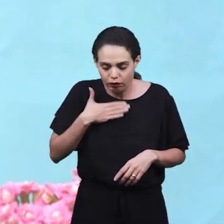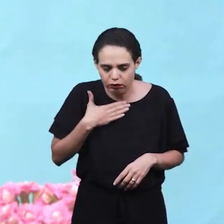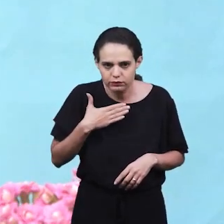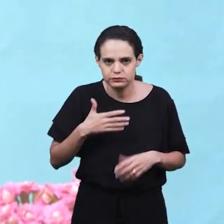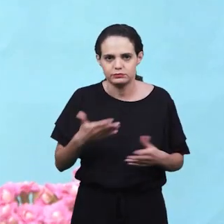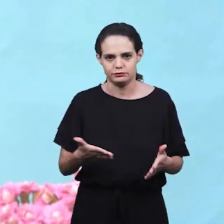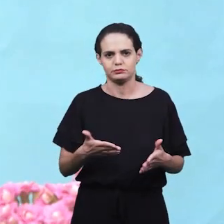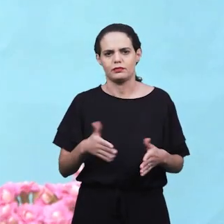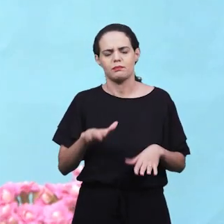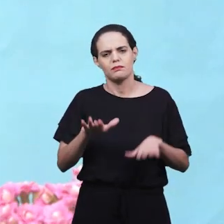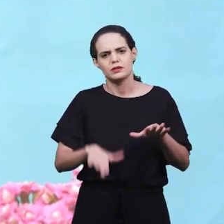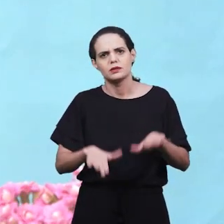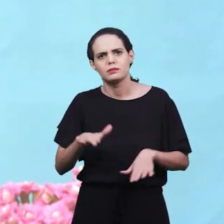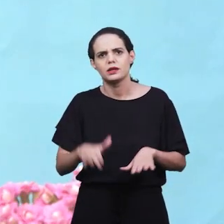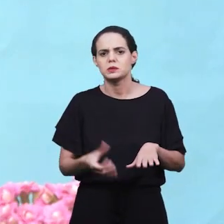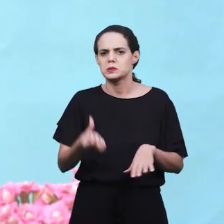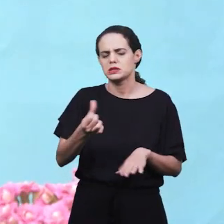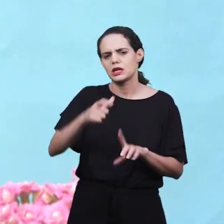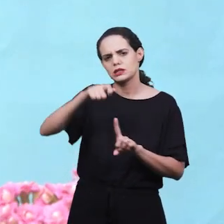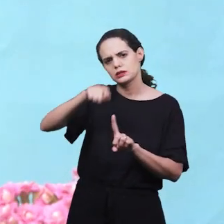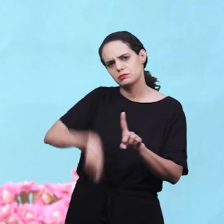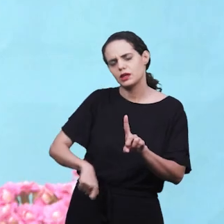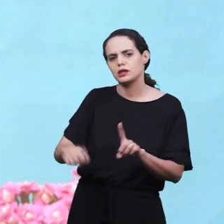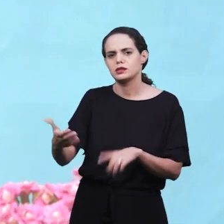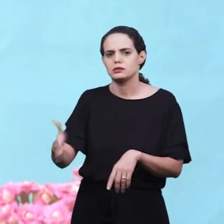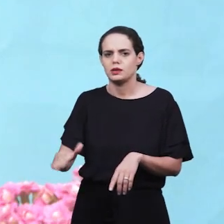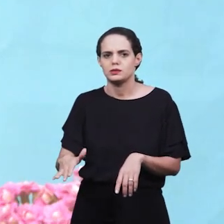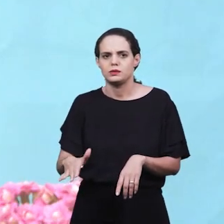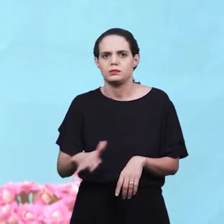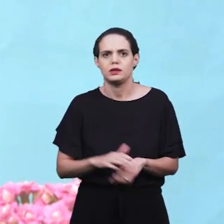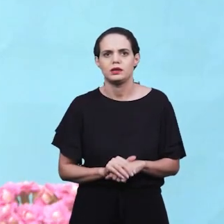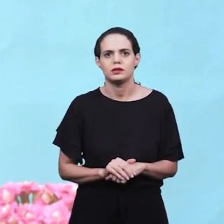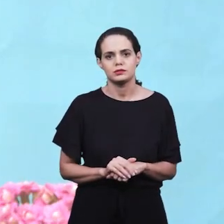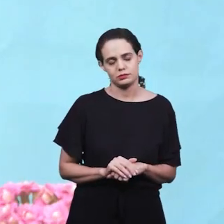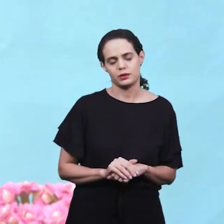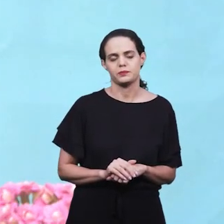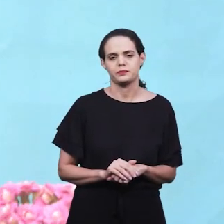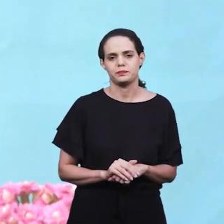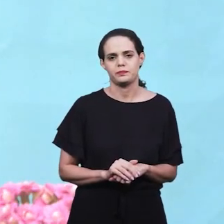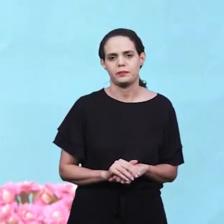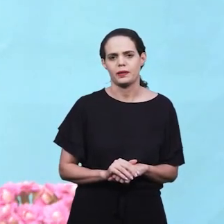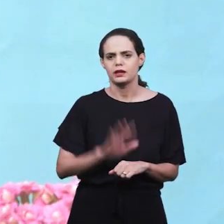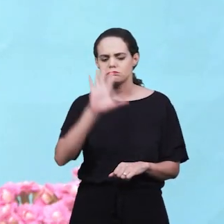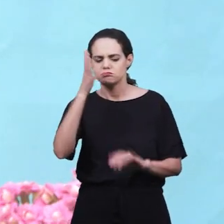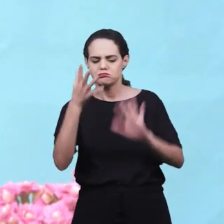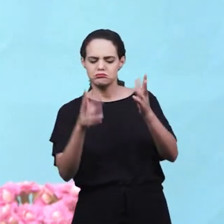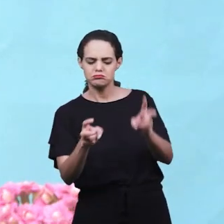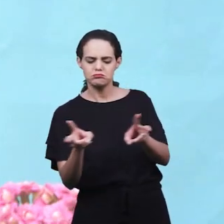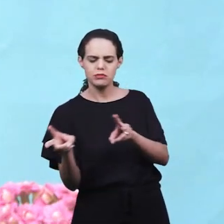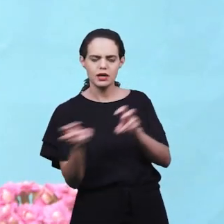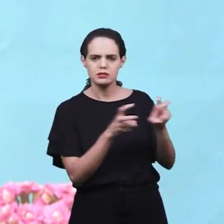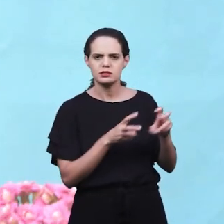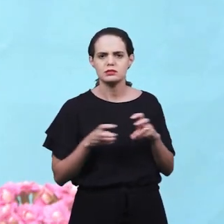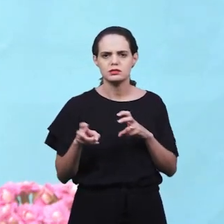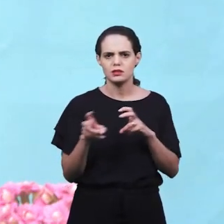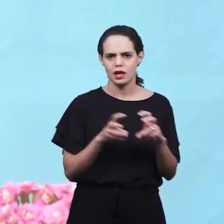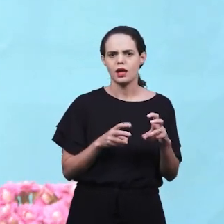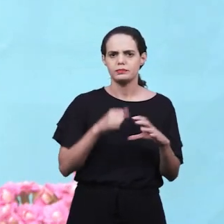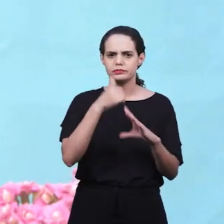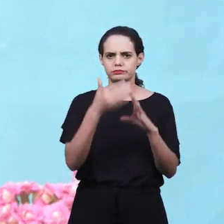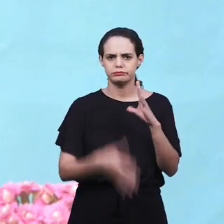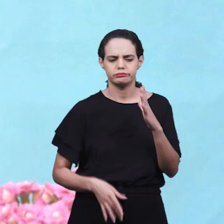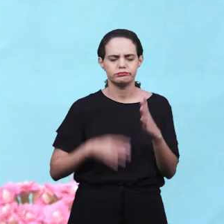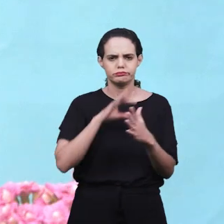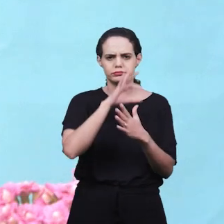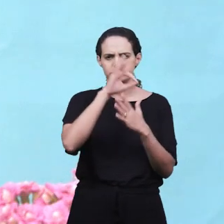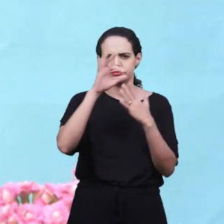meses. Porém, cada criança tem um desenvolvimento diferente e esses sinais de prontidão podem acontecer antes ou depois dos